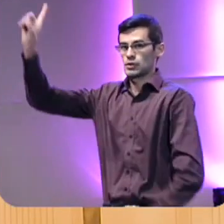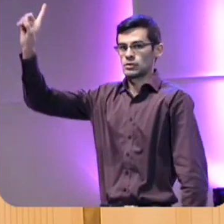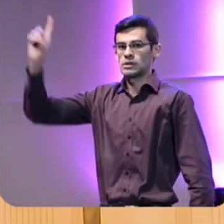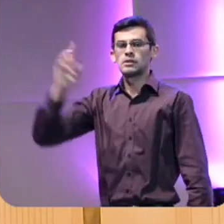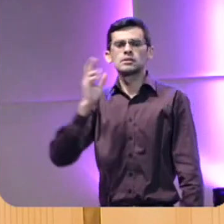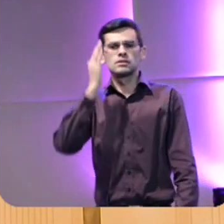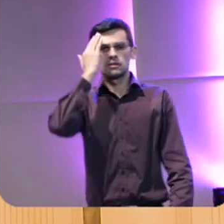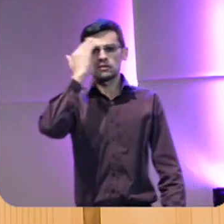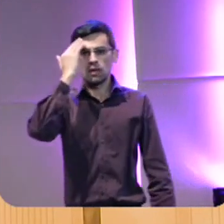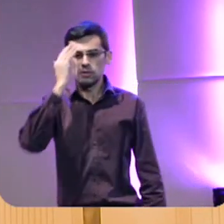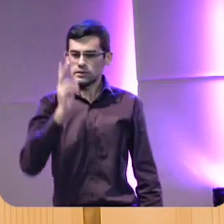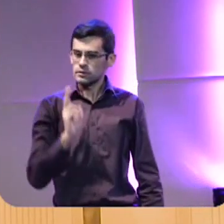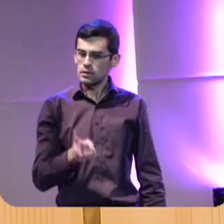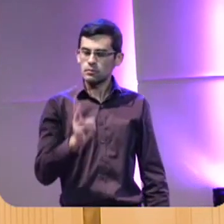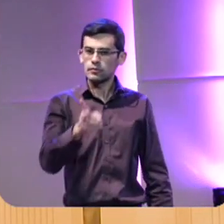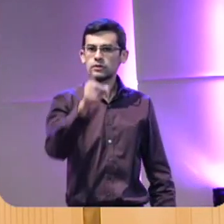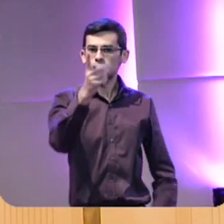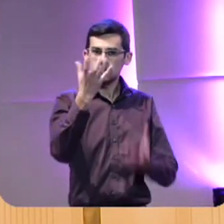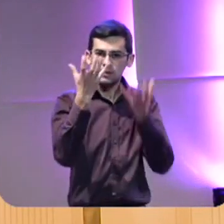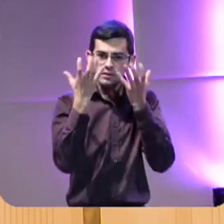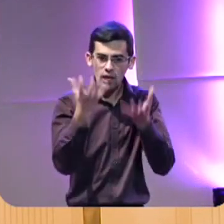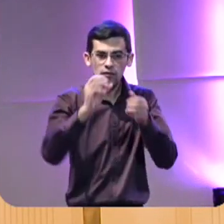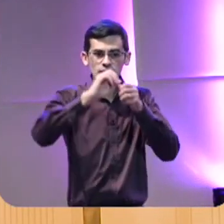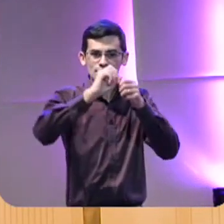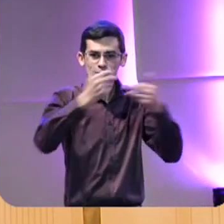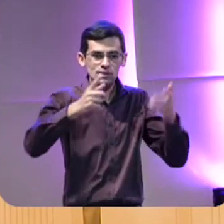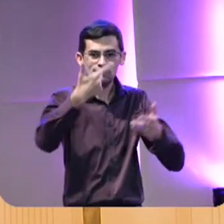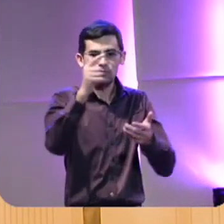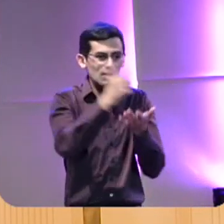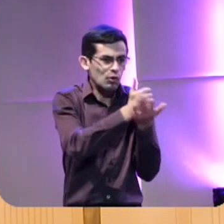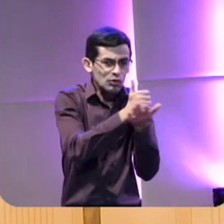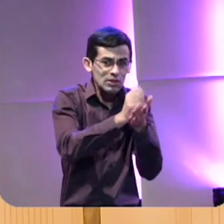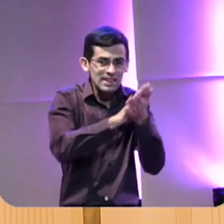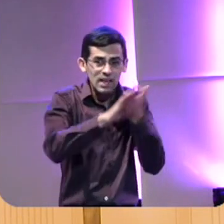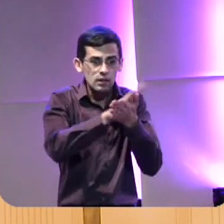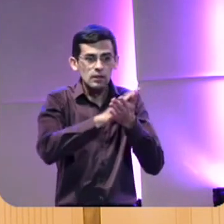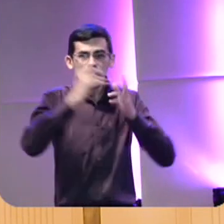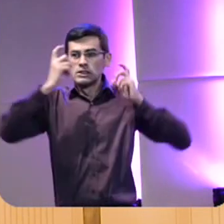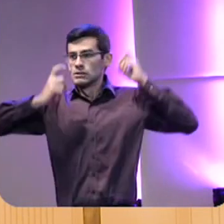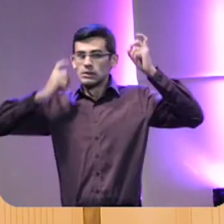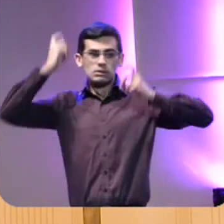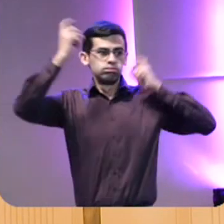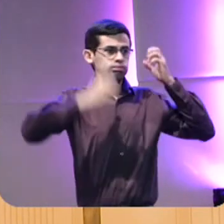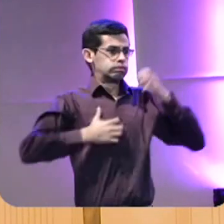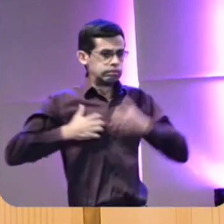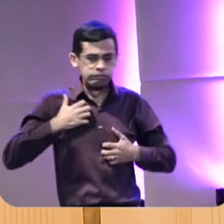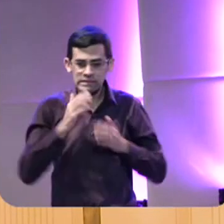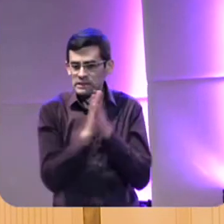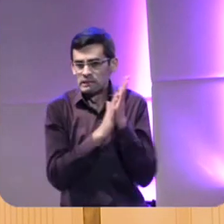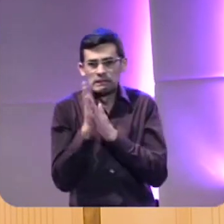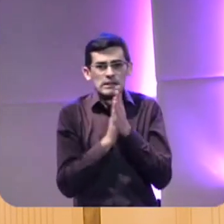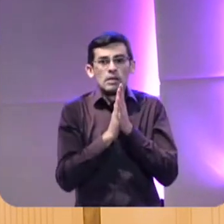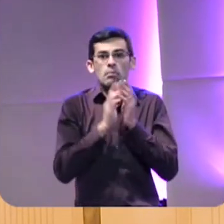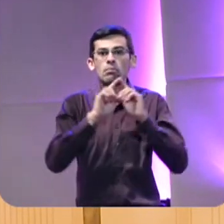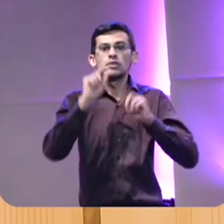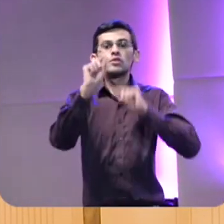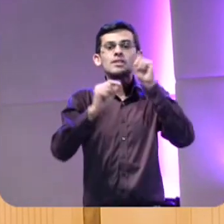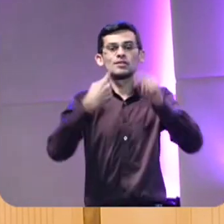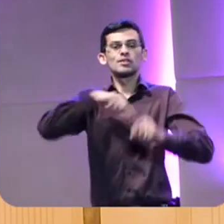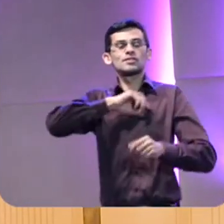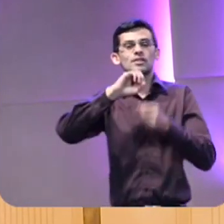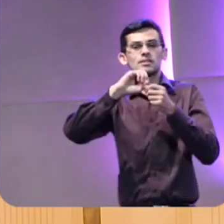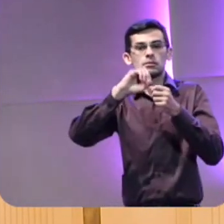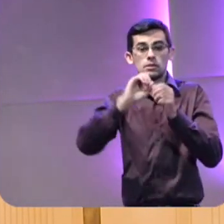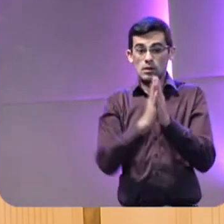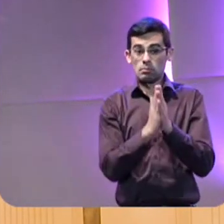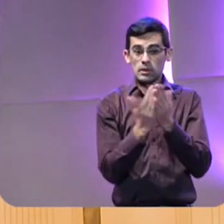que você quer resolver o que você não tem controle, você entra em desespero. E o que a gente faz? A